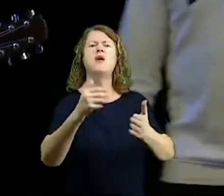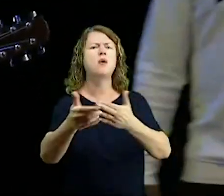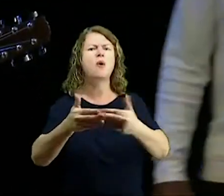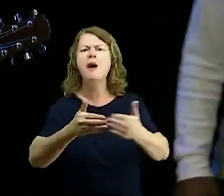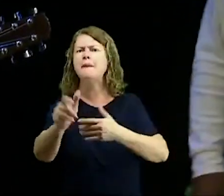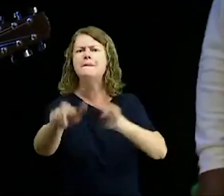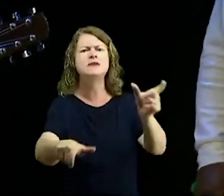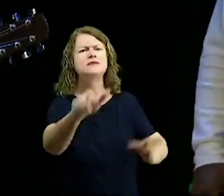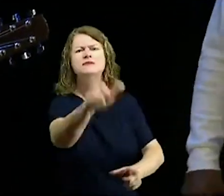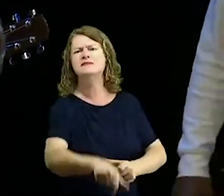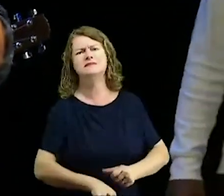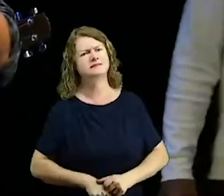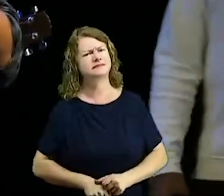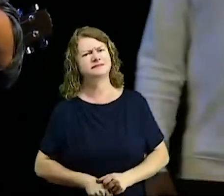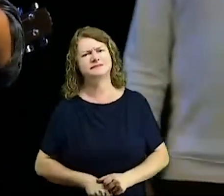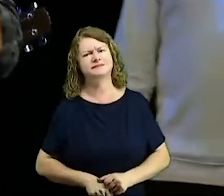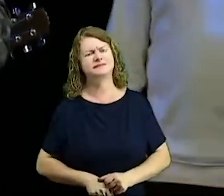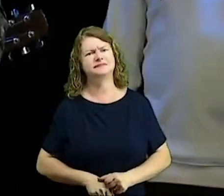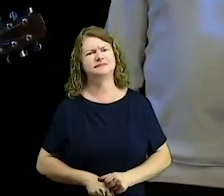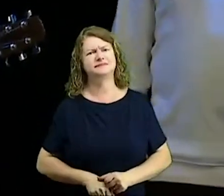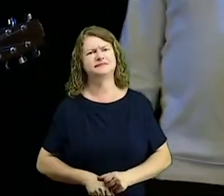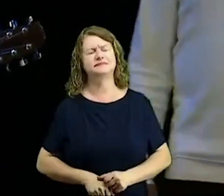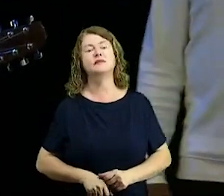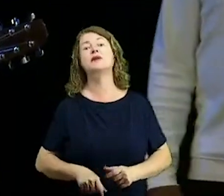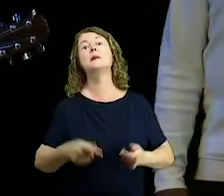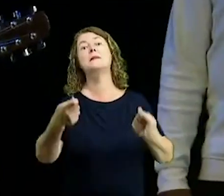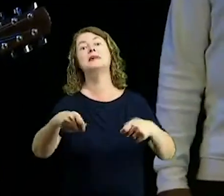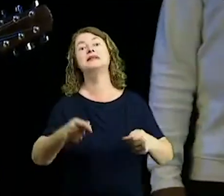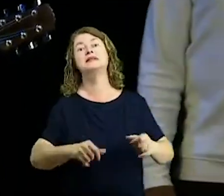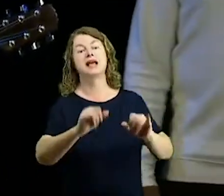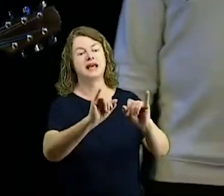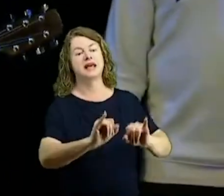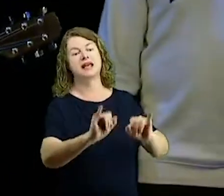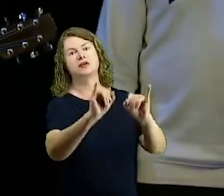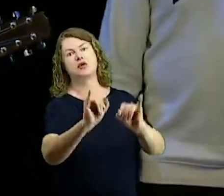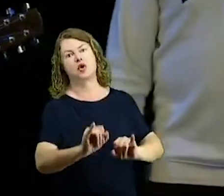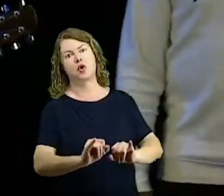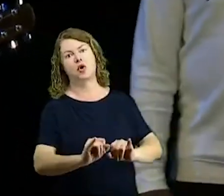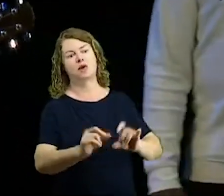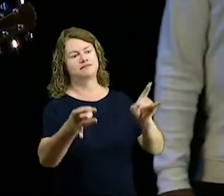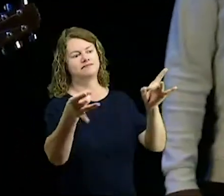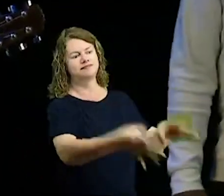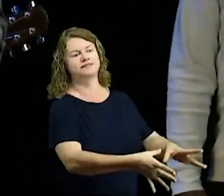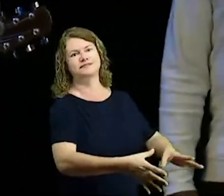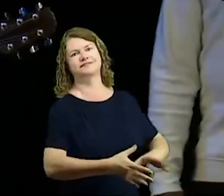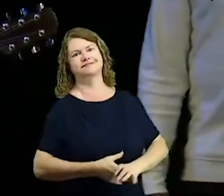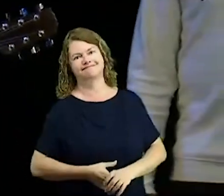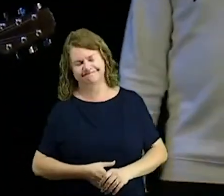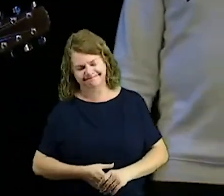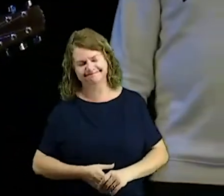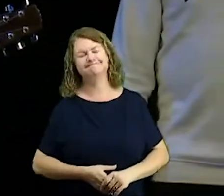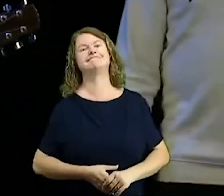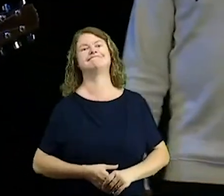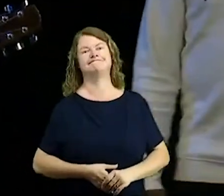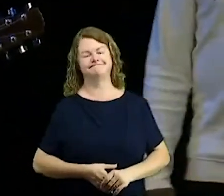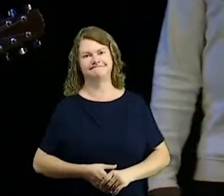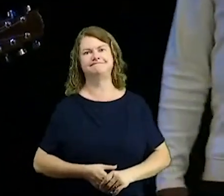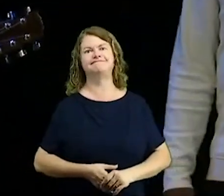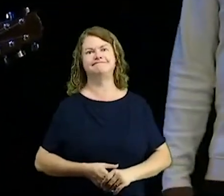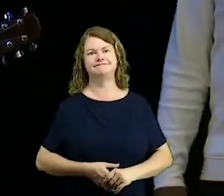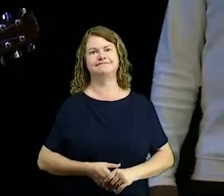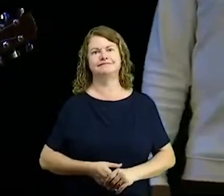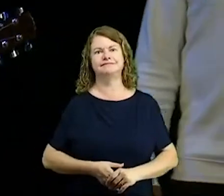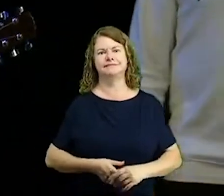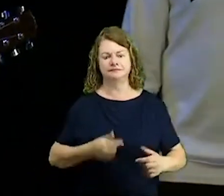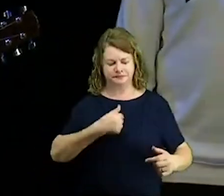Agora basta você jogar fora os teus ídolos. Basta você tirar do teu coração. Não é só ir lá, ai pastor, e quebrar. É falar assim, não,